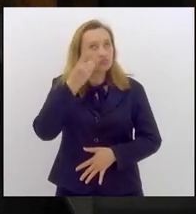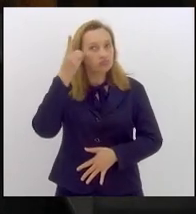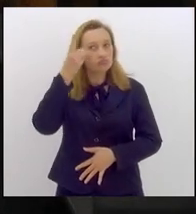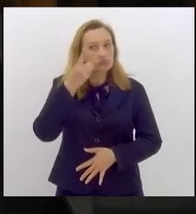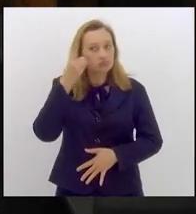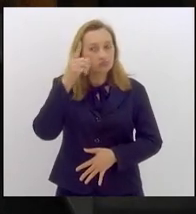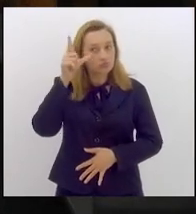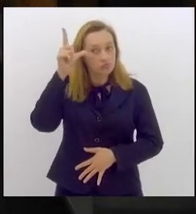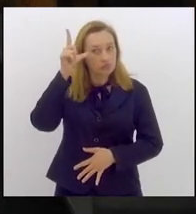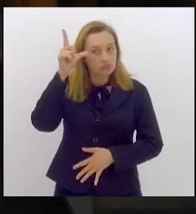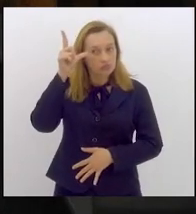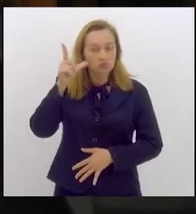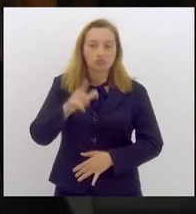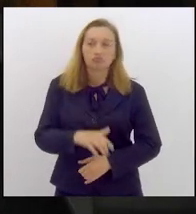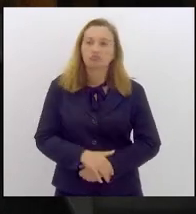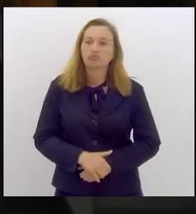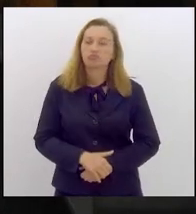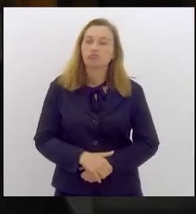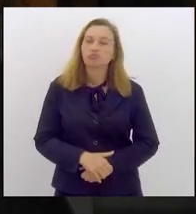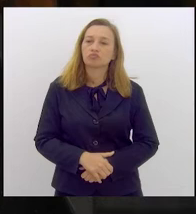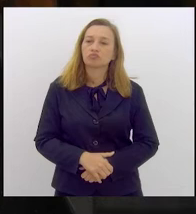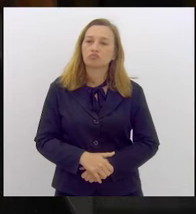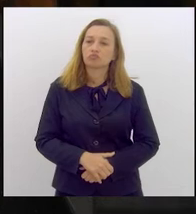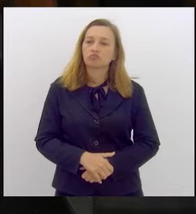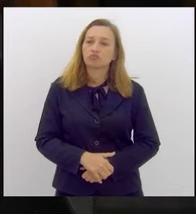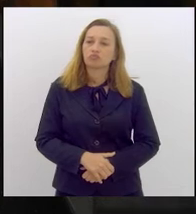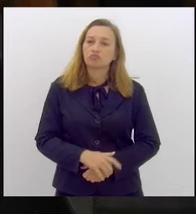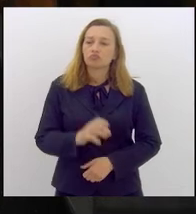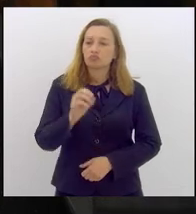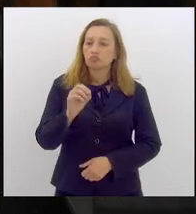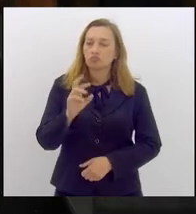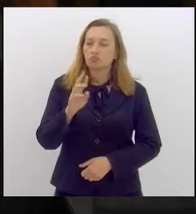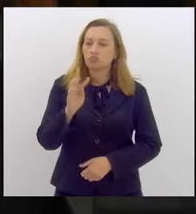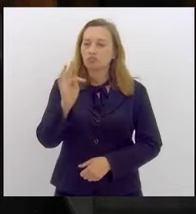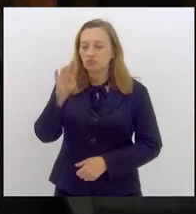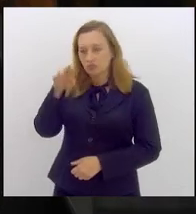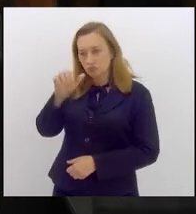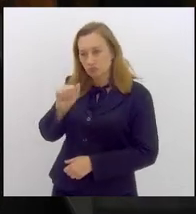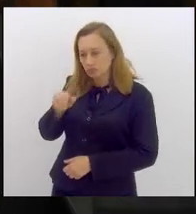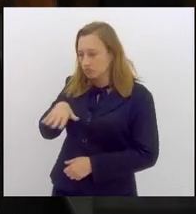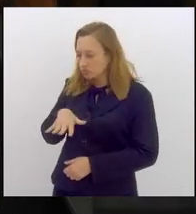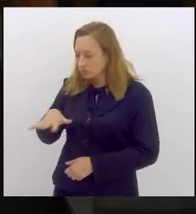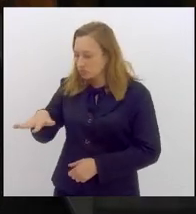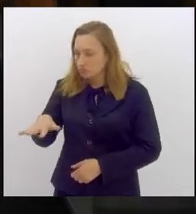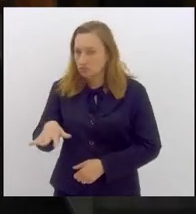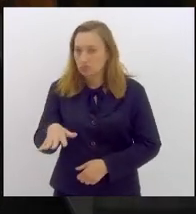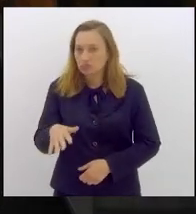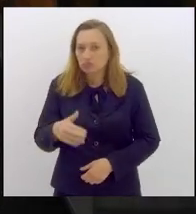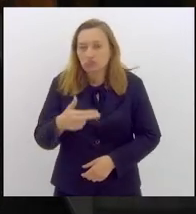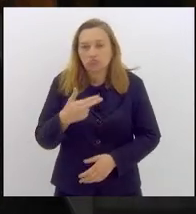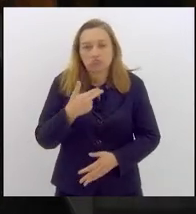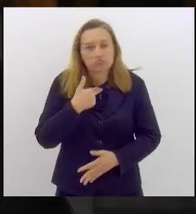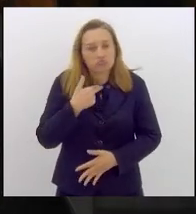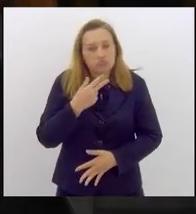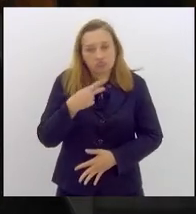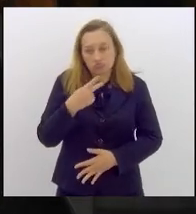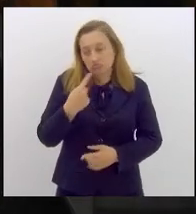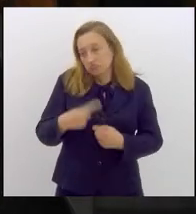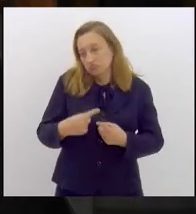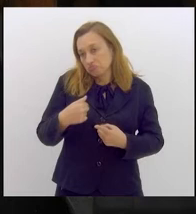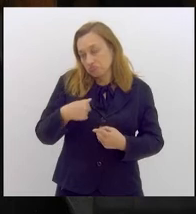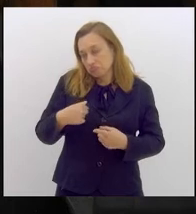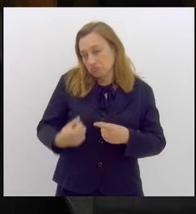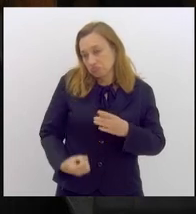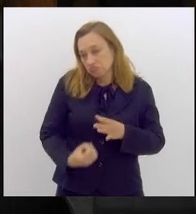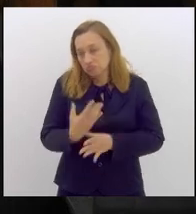deputada Lucinha, sobre hortas comunitárias. Eu não pude dar parecer porque eu sou autor.